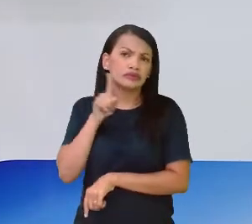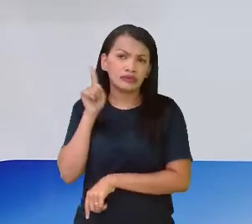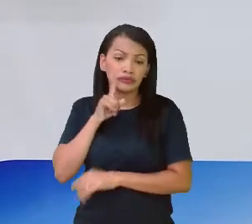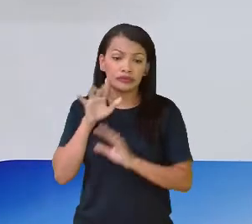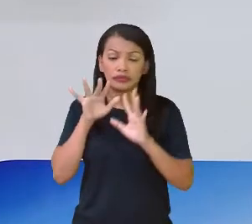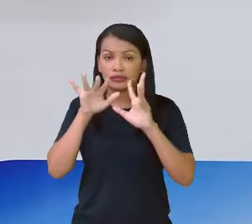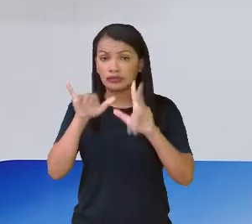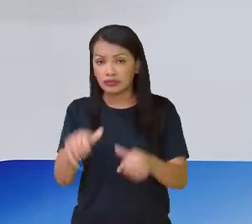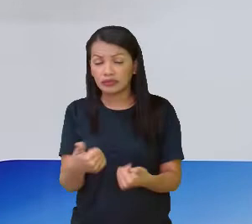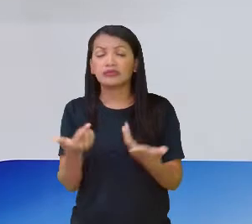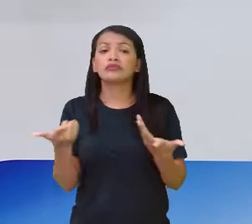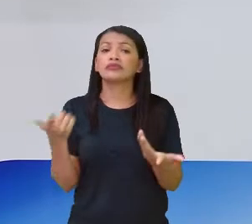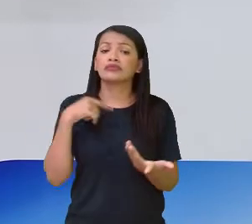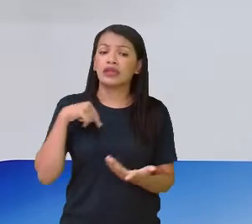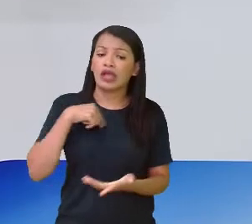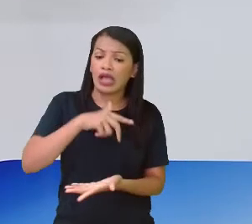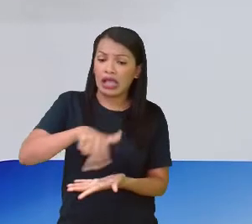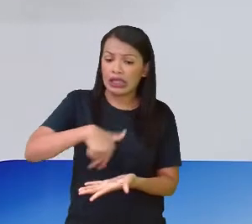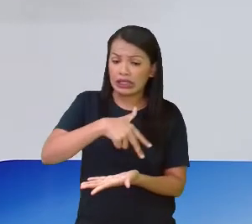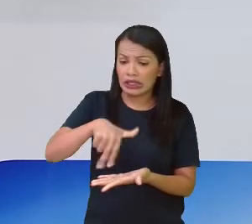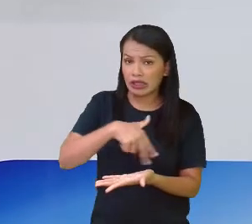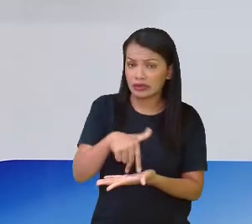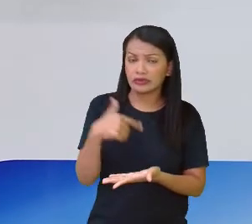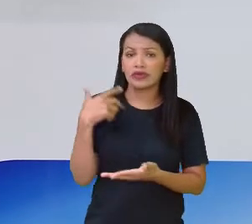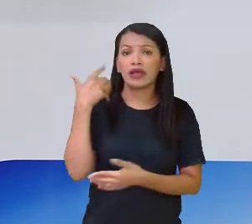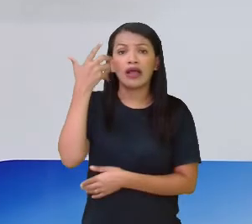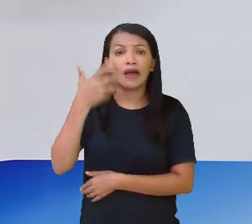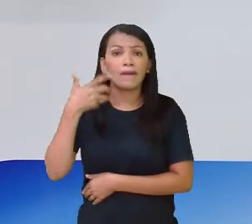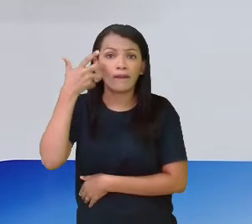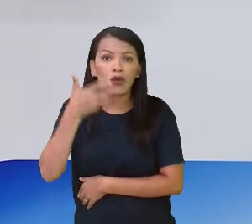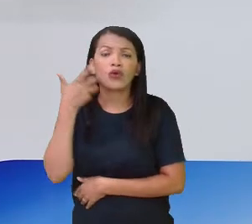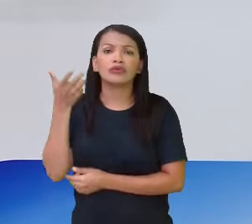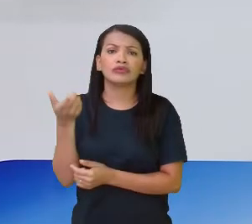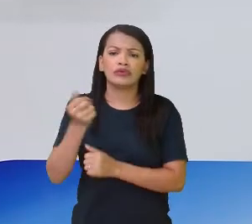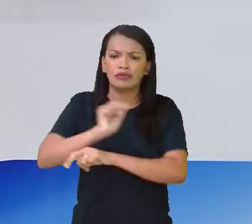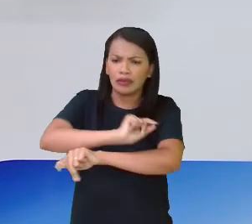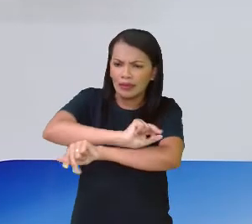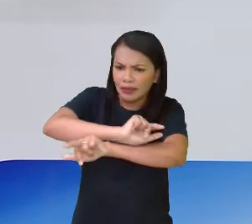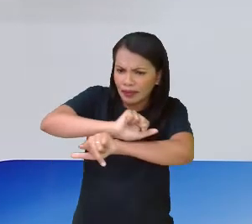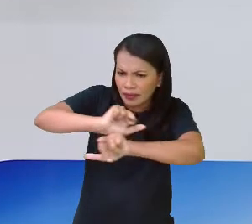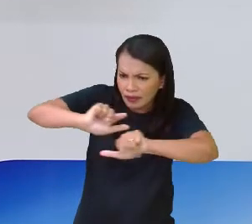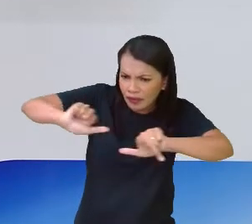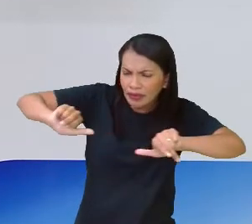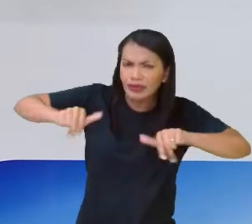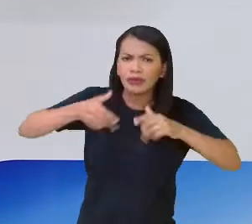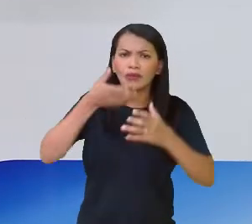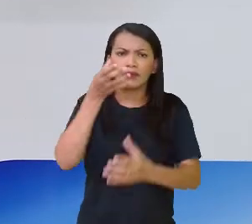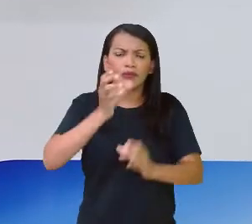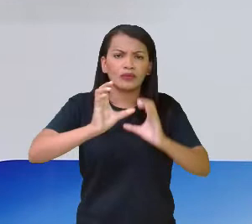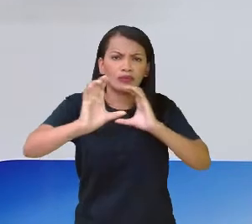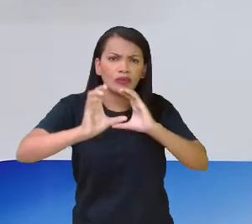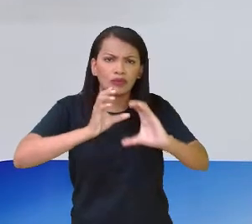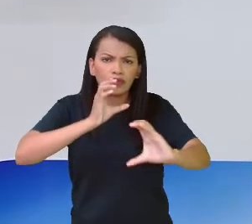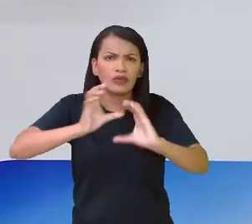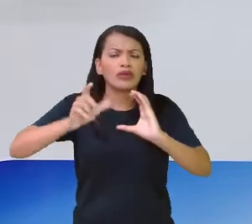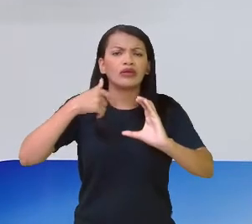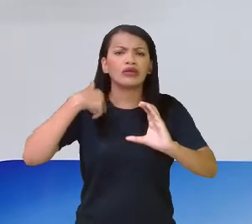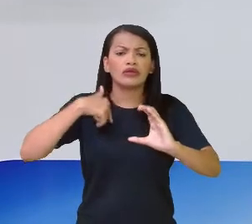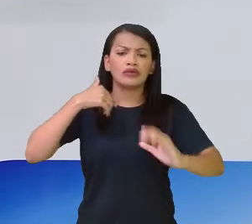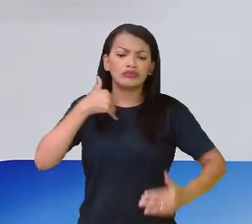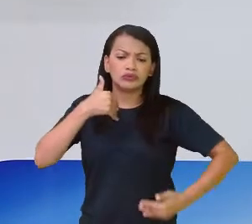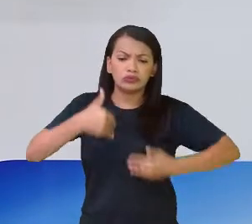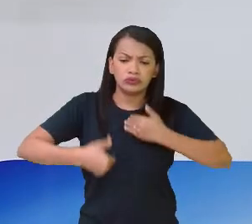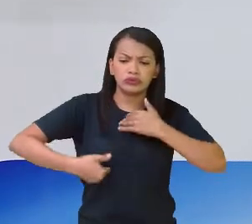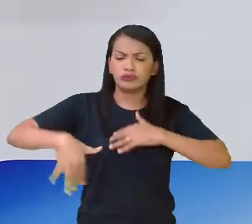enfim. Mas as danças, as músicas, os versos, os cantos, as